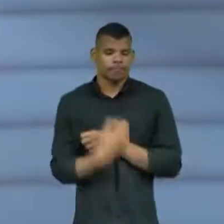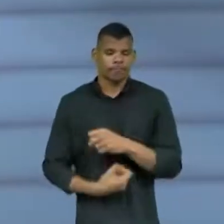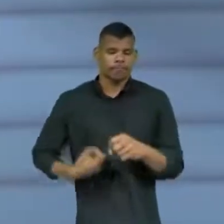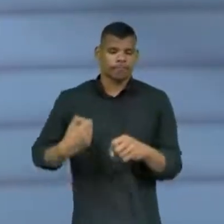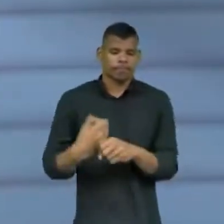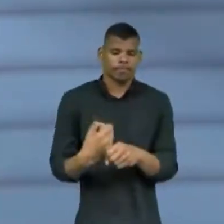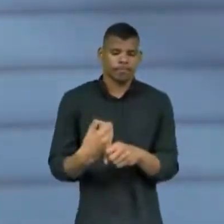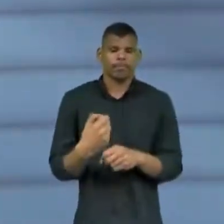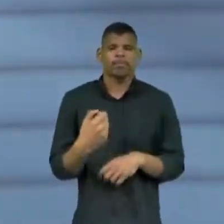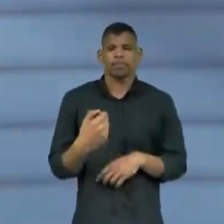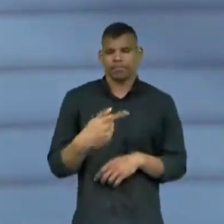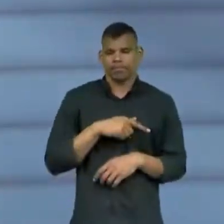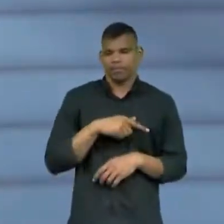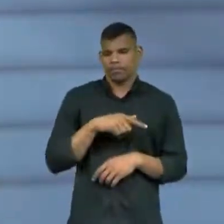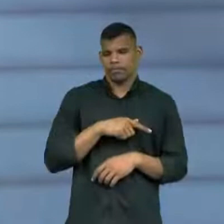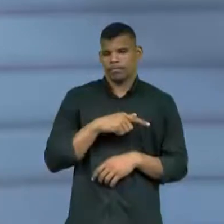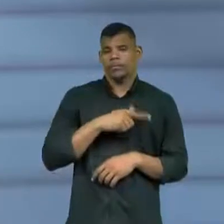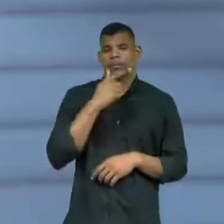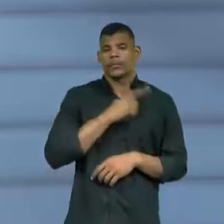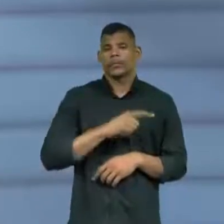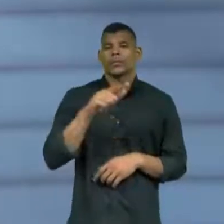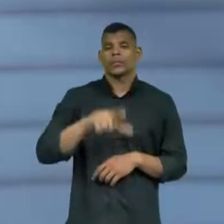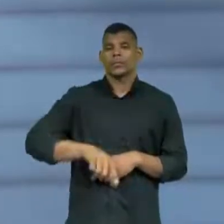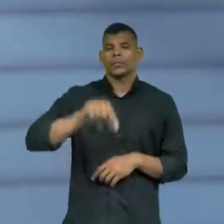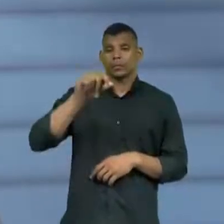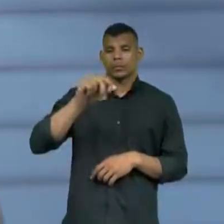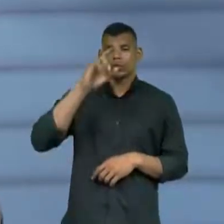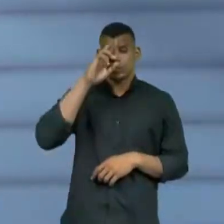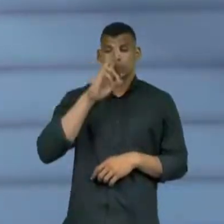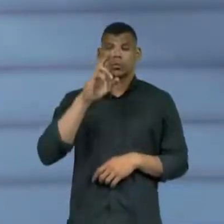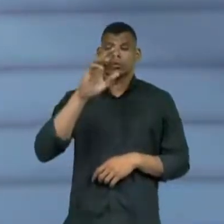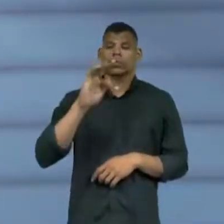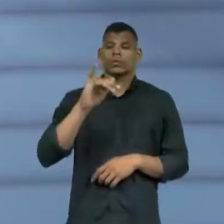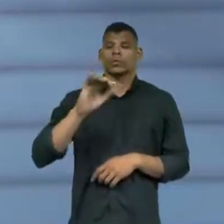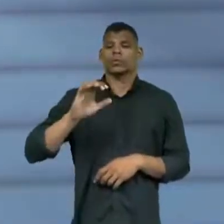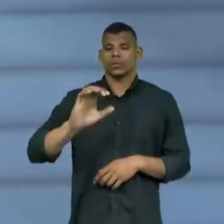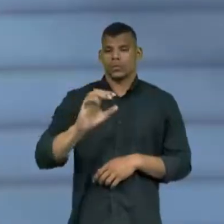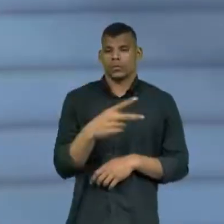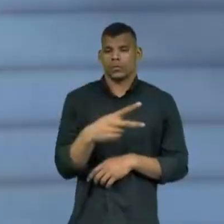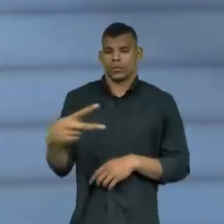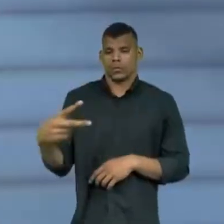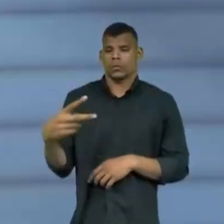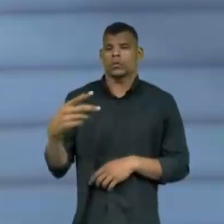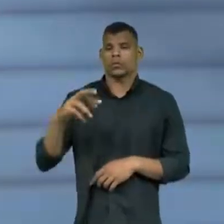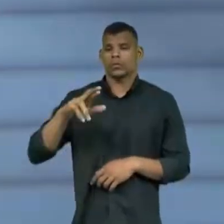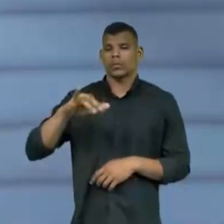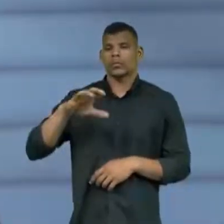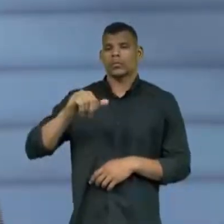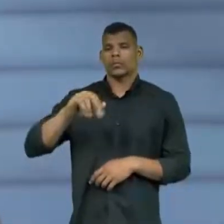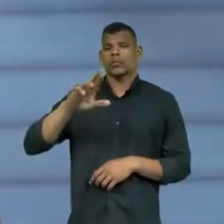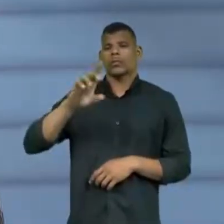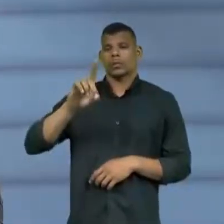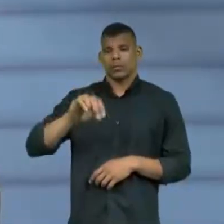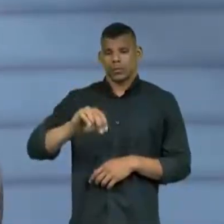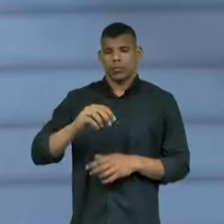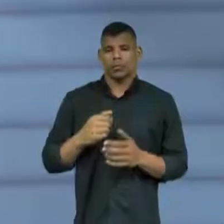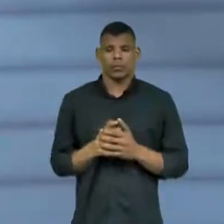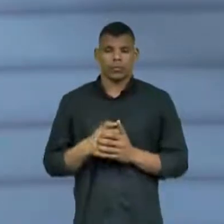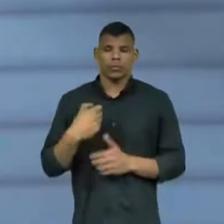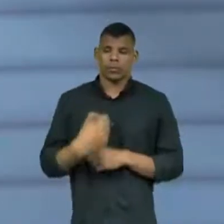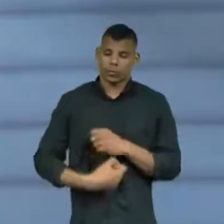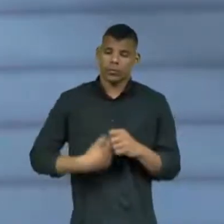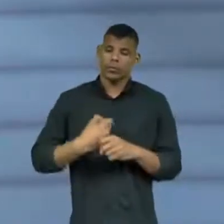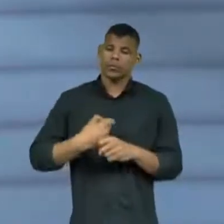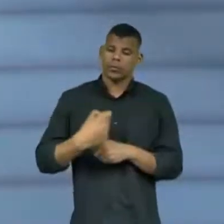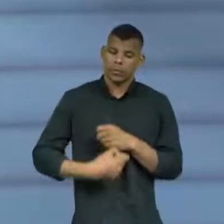FIEC. Foi uma decisão da diretoria da FIEC e através do nosso presidente, Dr. Ricardo Cavalcante, e vai ser anual. E